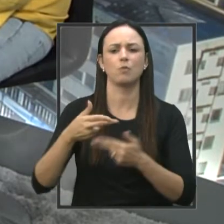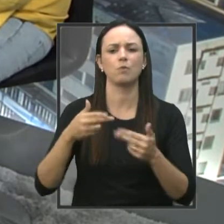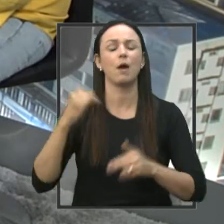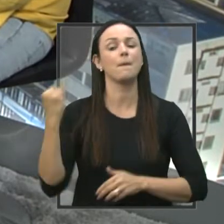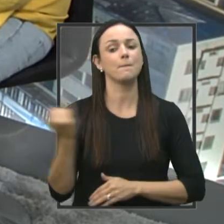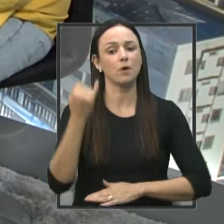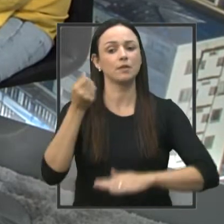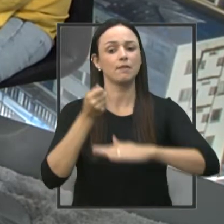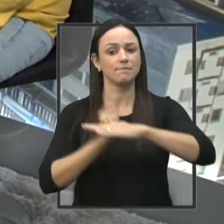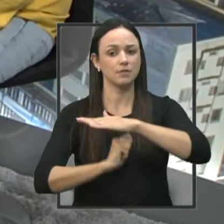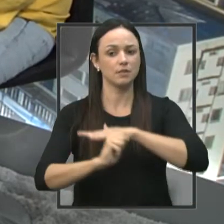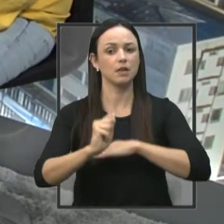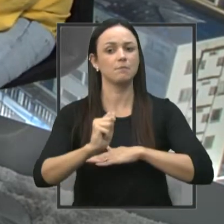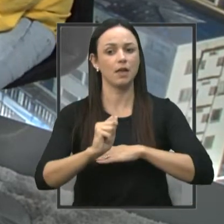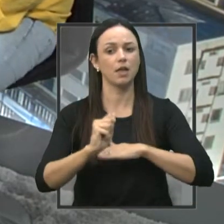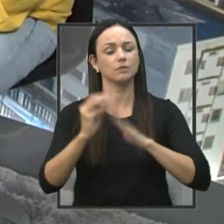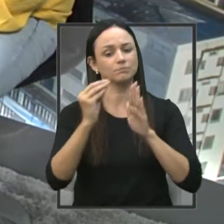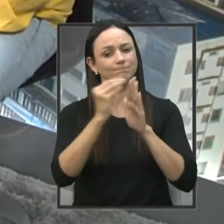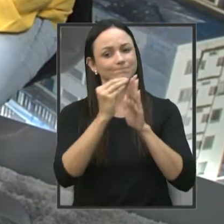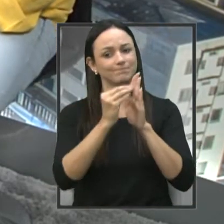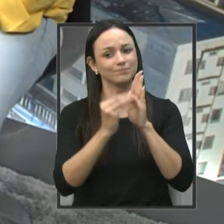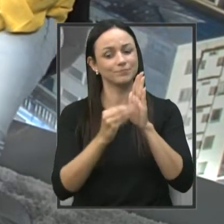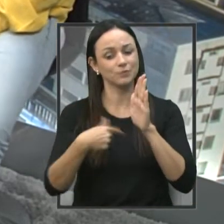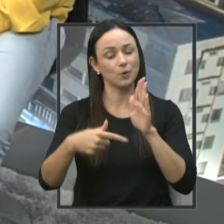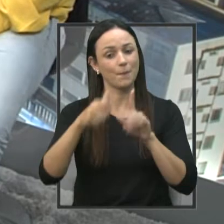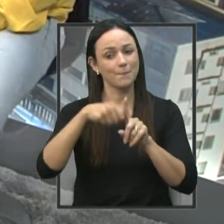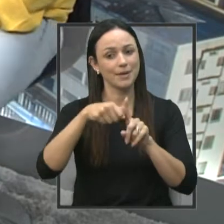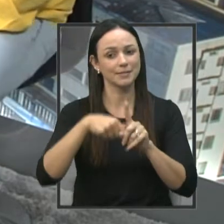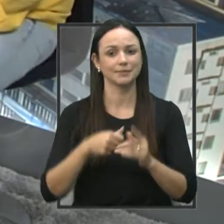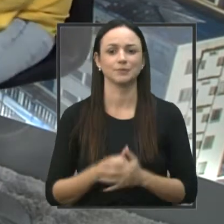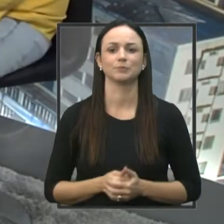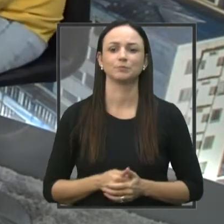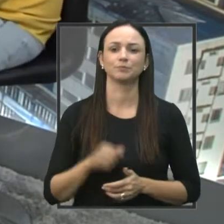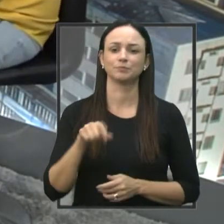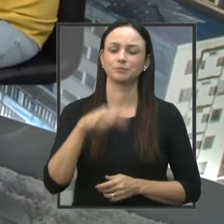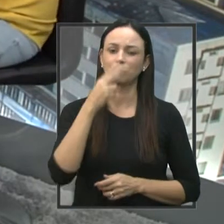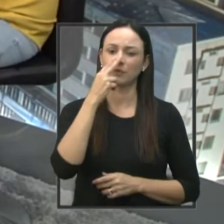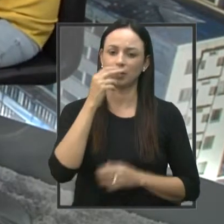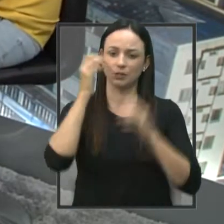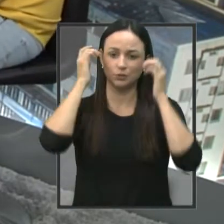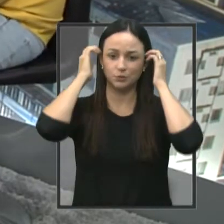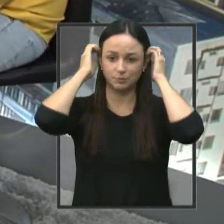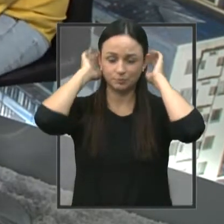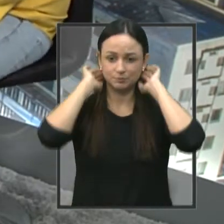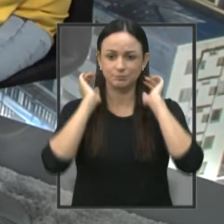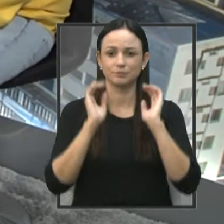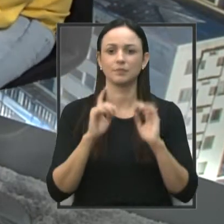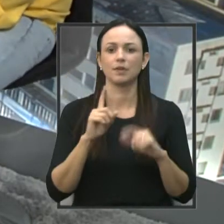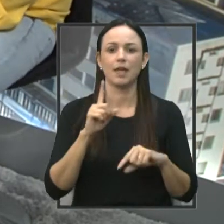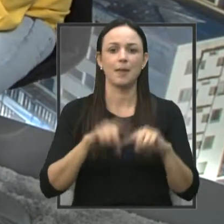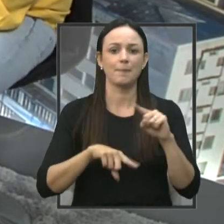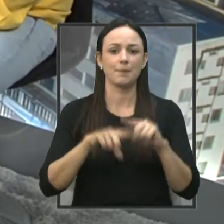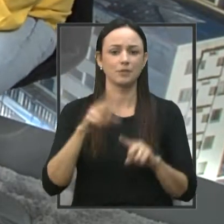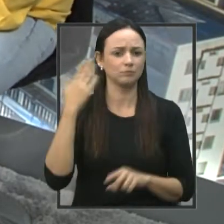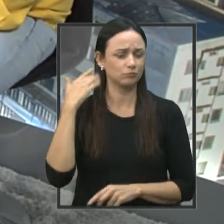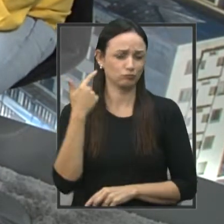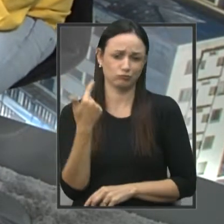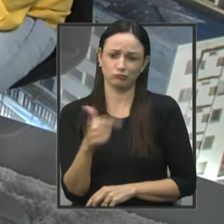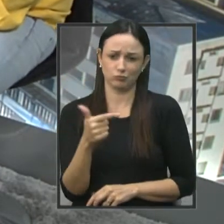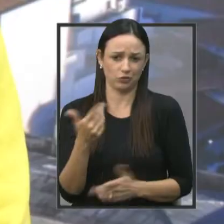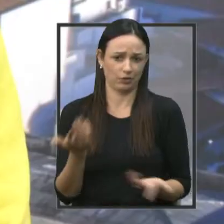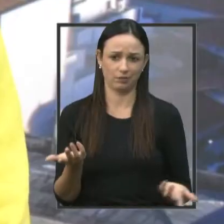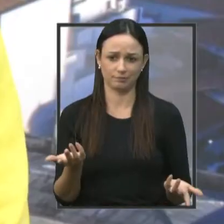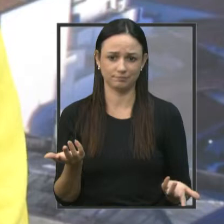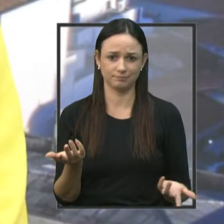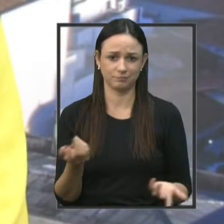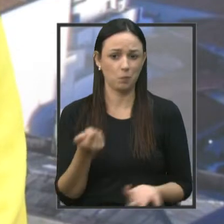sendo programados aí para os próximos meses. Olha, Ângelo, equipamentos quase que não existia mais, né?